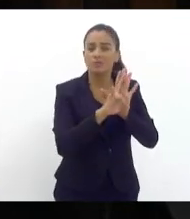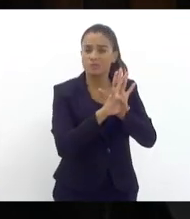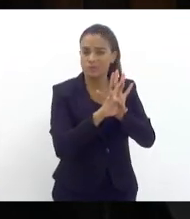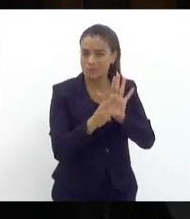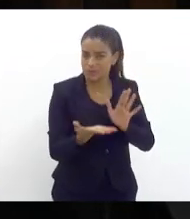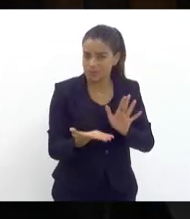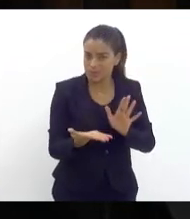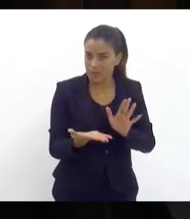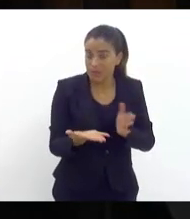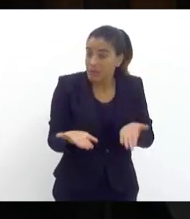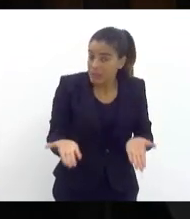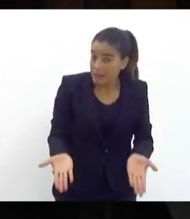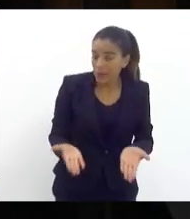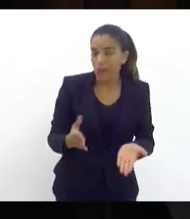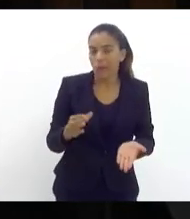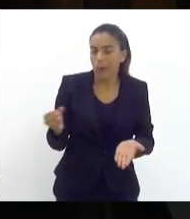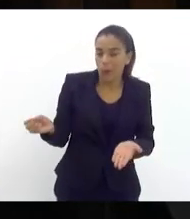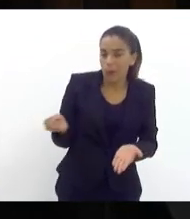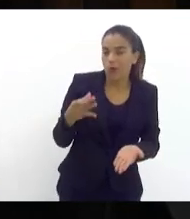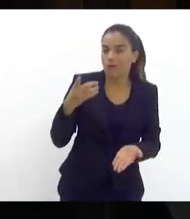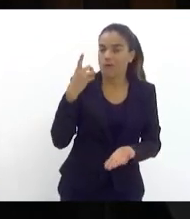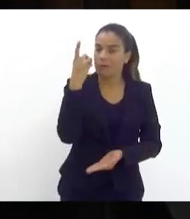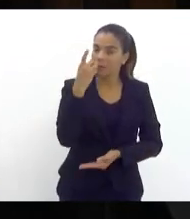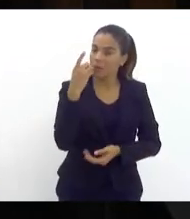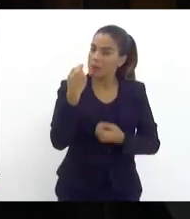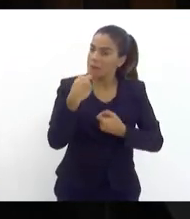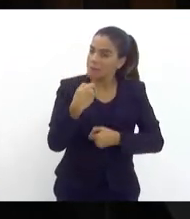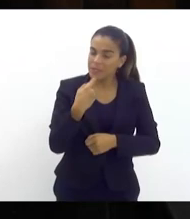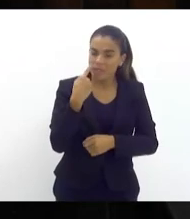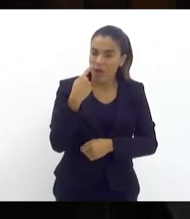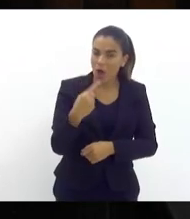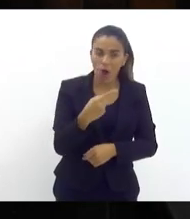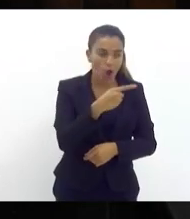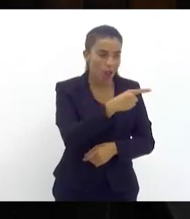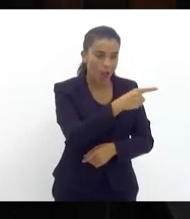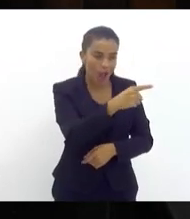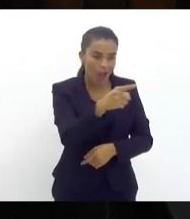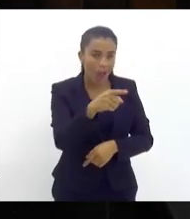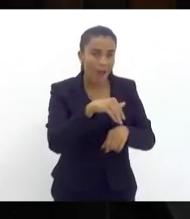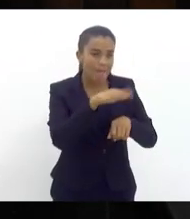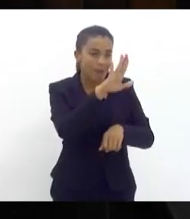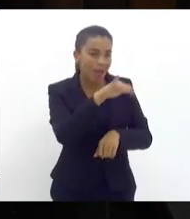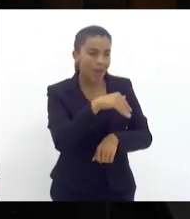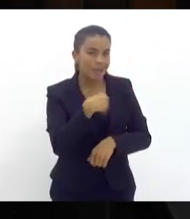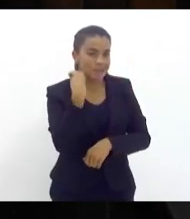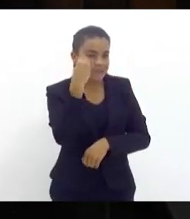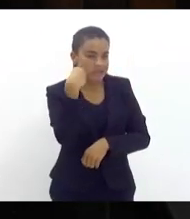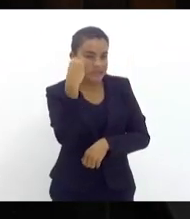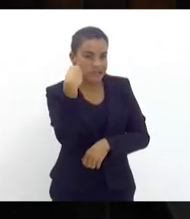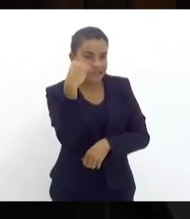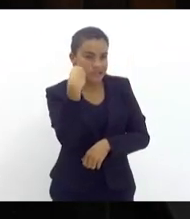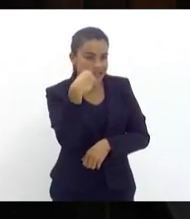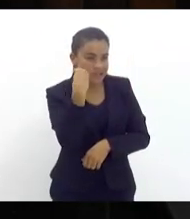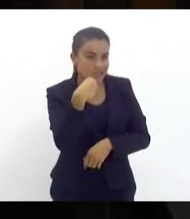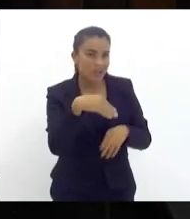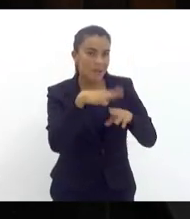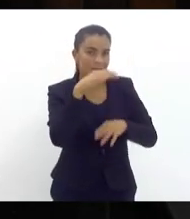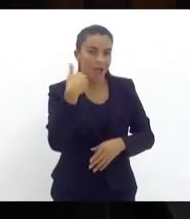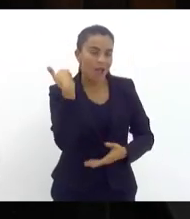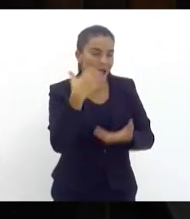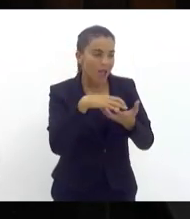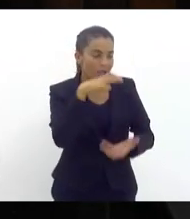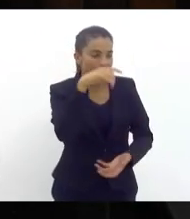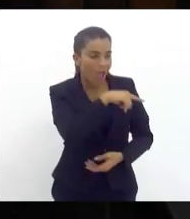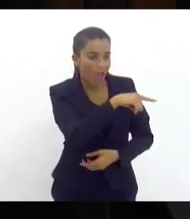então os novos tem que aprender com os mais experiências mais que tem mais tempos aqui